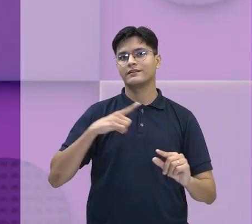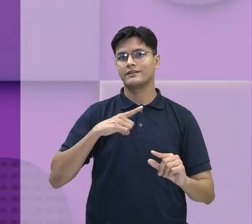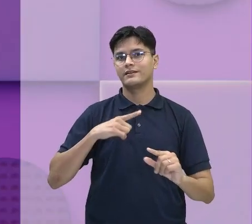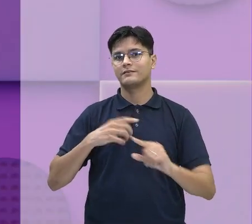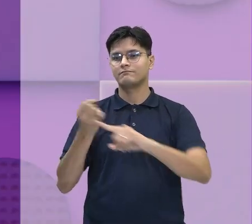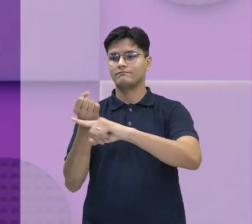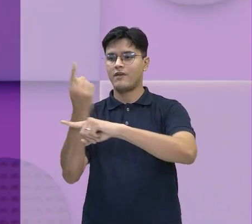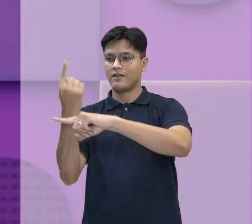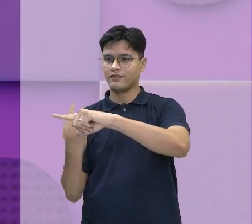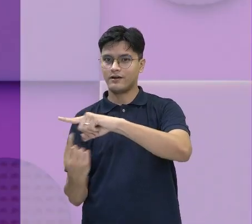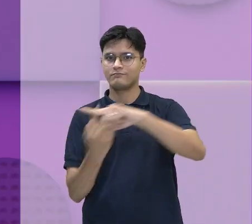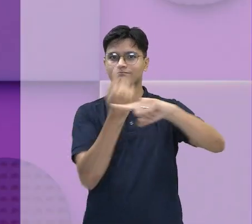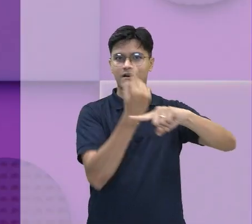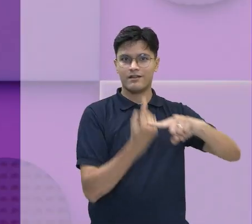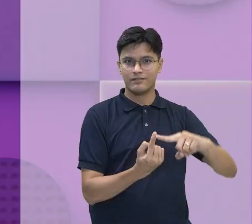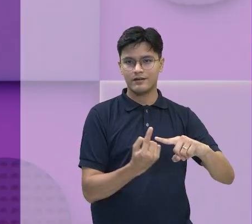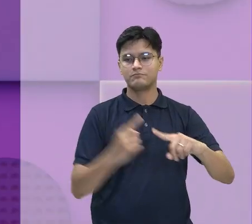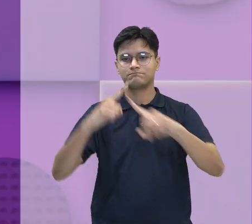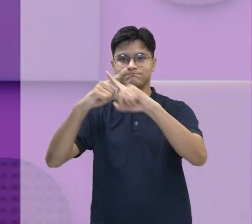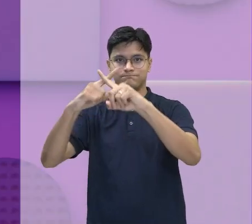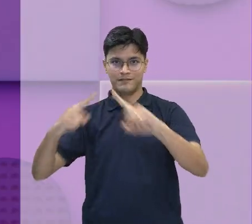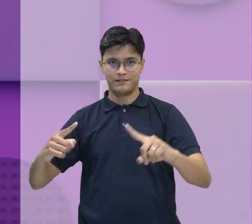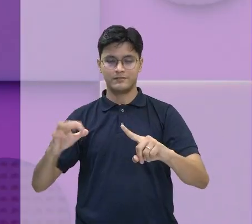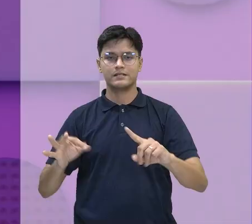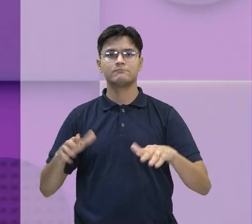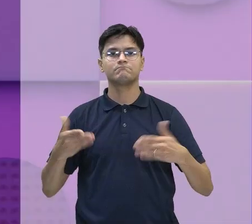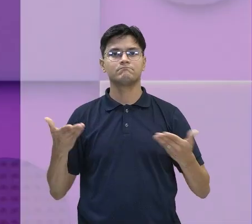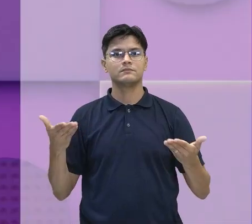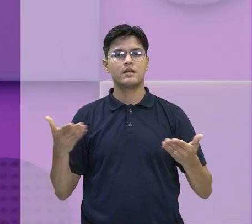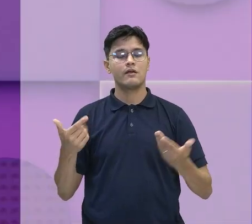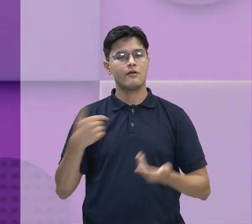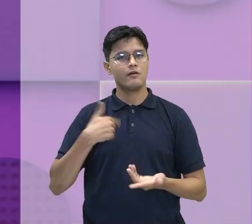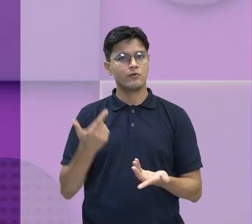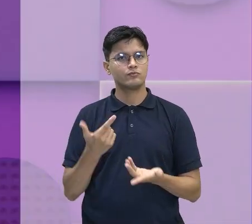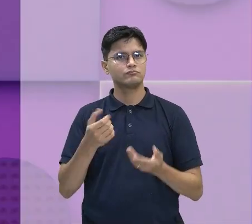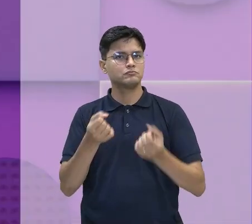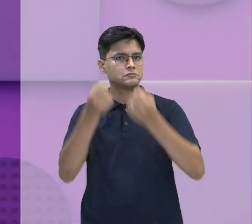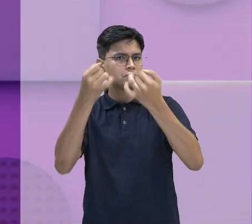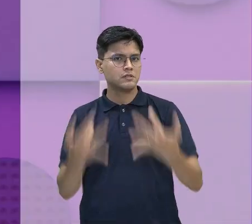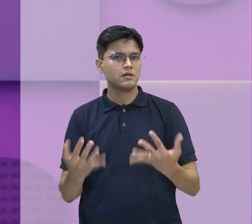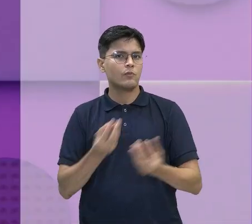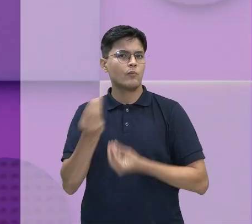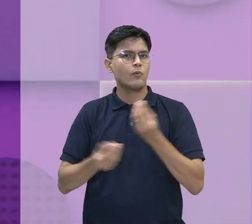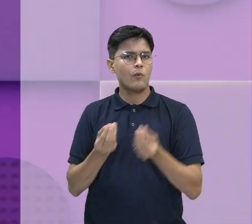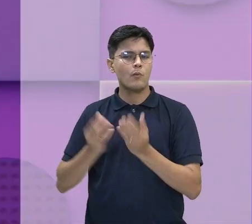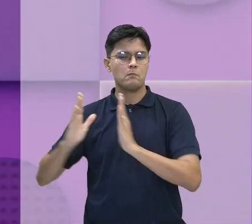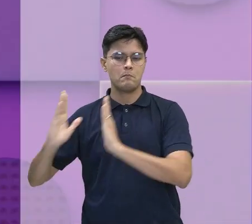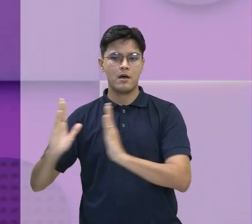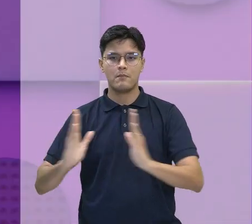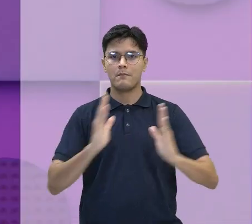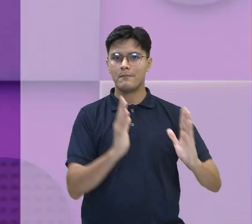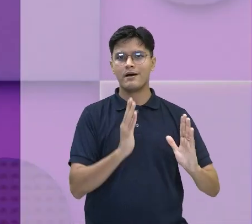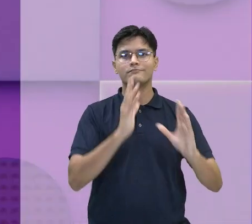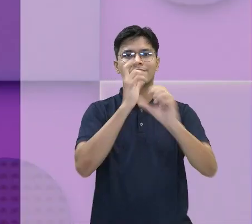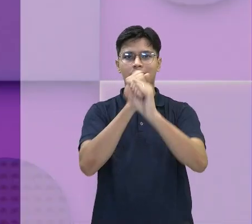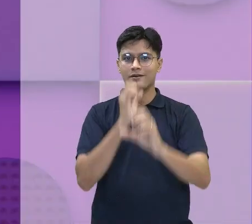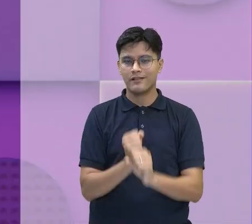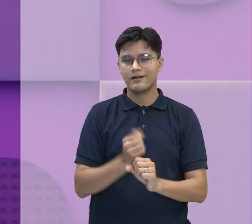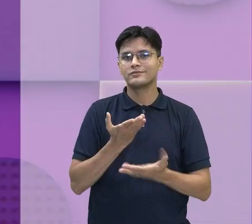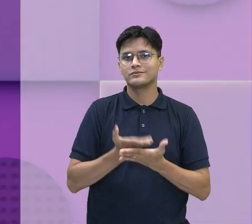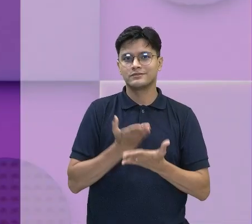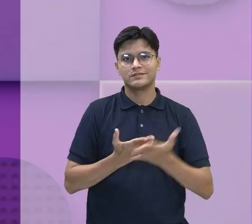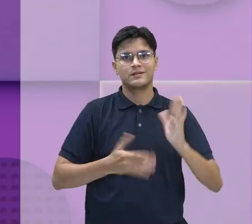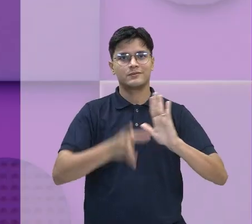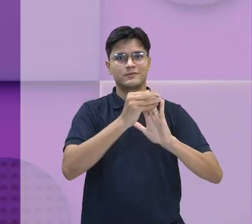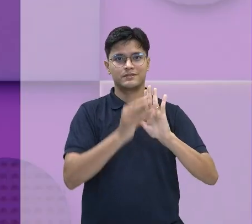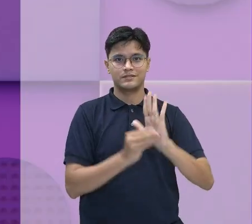E aí eu vou mostrar para vocês como que a gente opera, tá? E como que a gente estuda esse conteúdo. Vamos então à